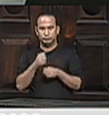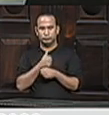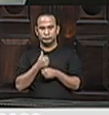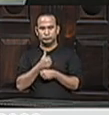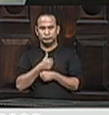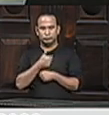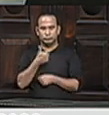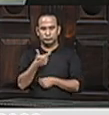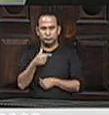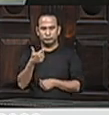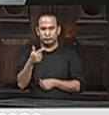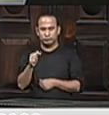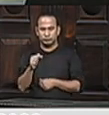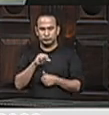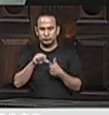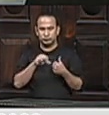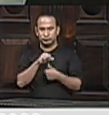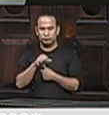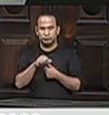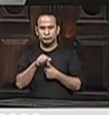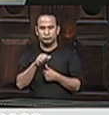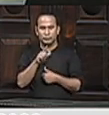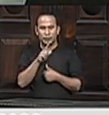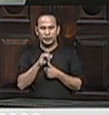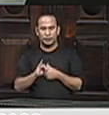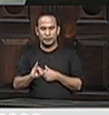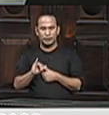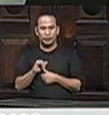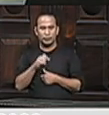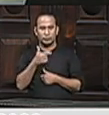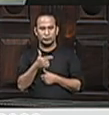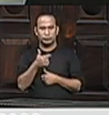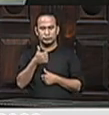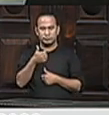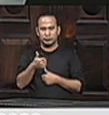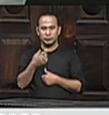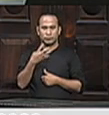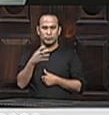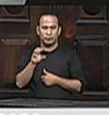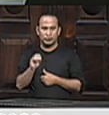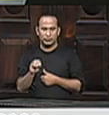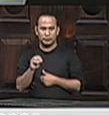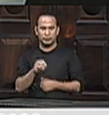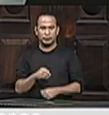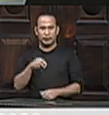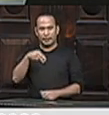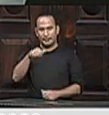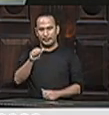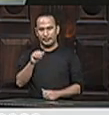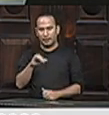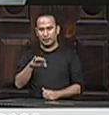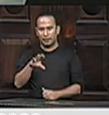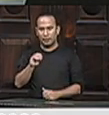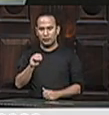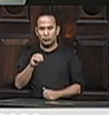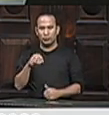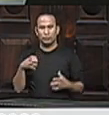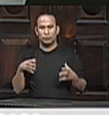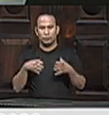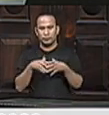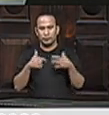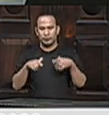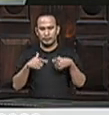Anuncio em regime de urgência, em discussão única, projeto de lei 3175 de 2017, de autoria do Poder Executivo, mensagem